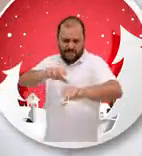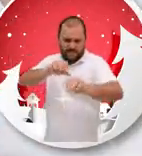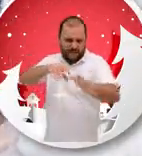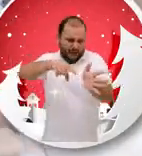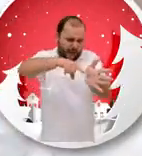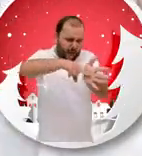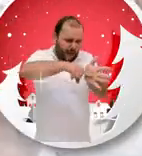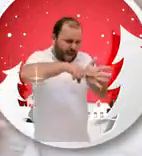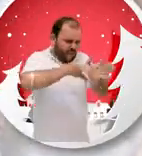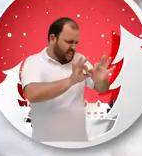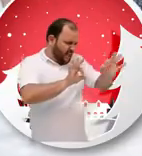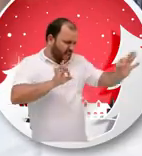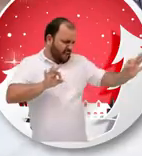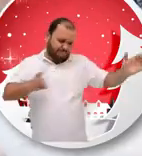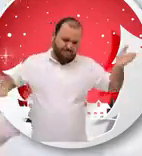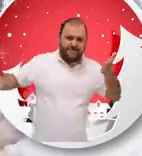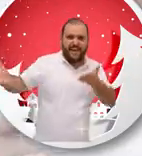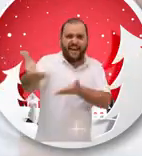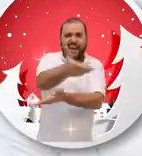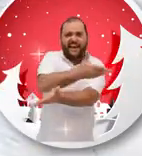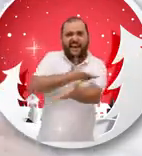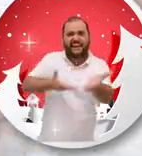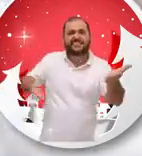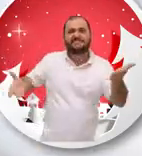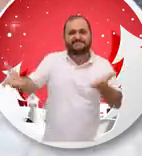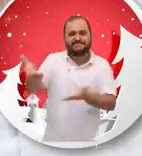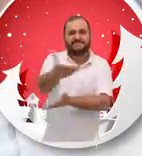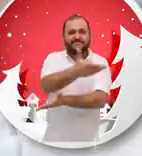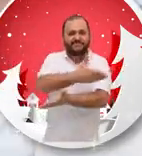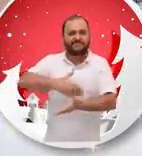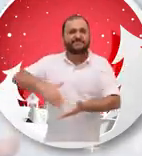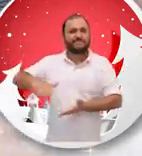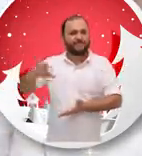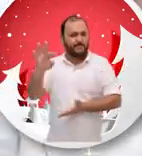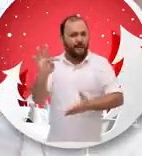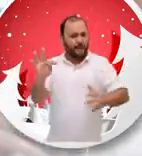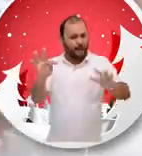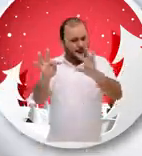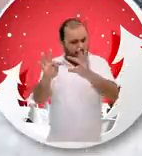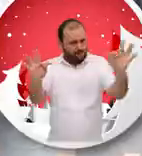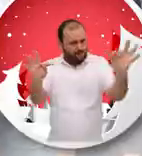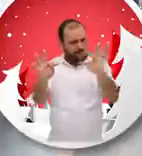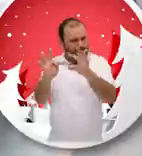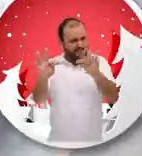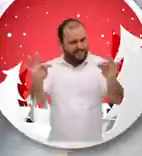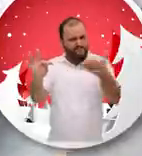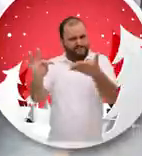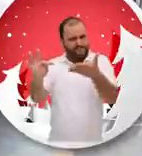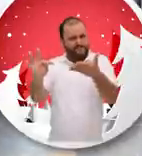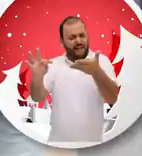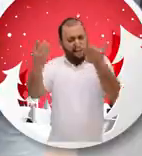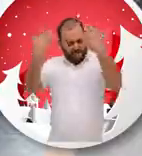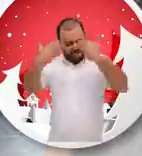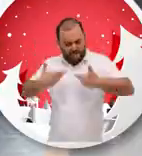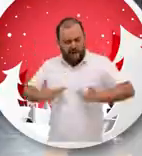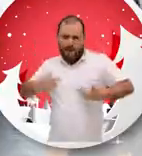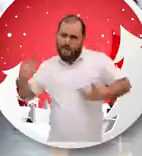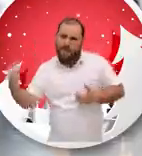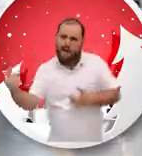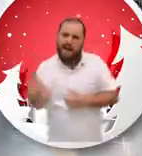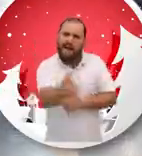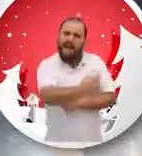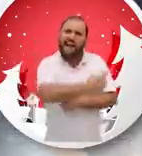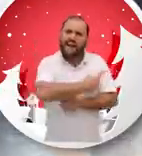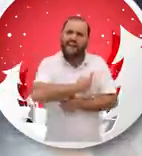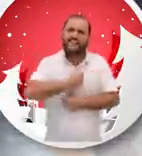Comunidade, ensino, pesquisa, extensão e interação. A UFT